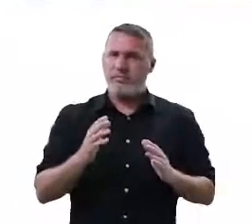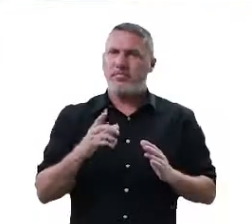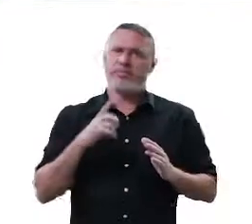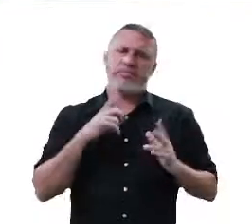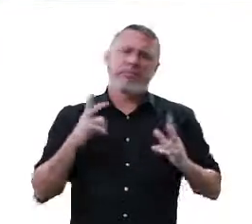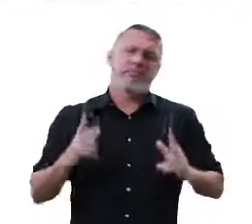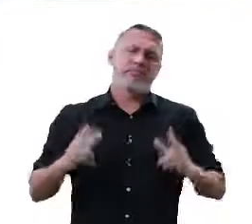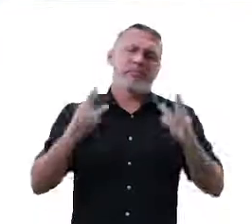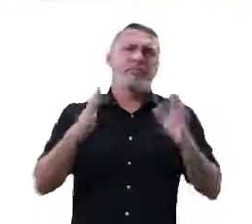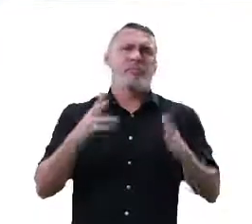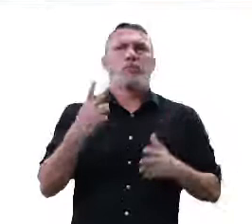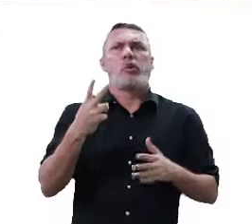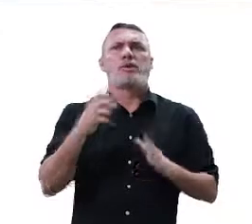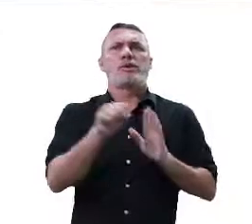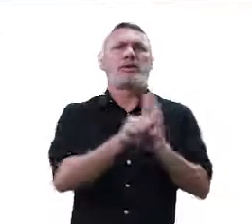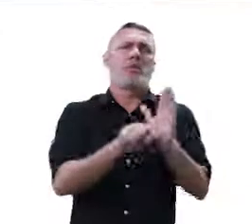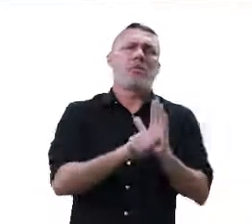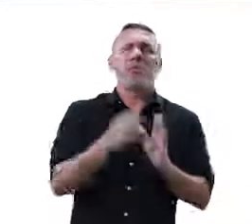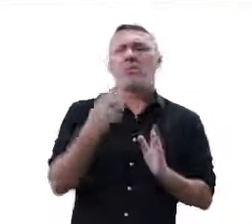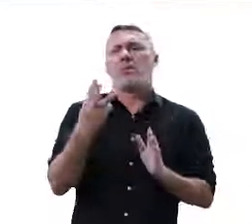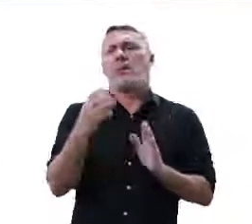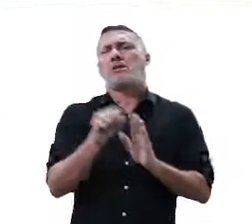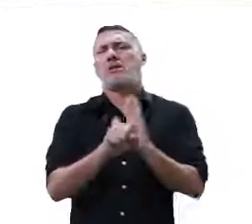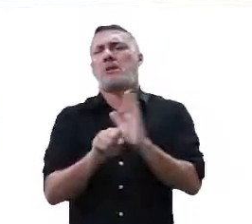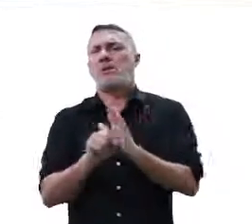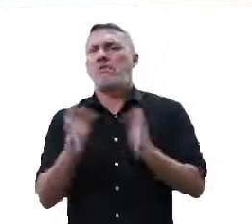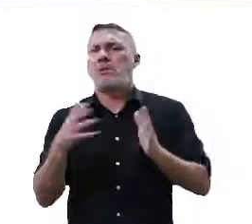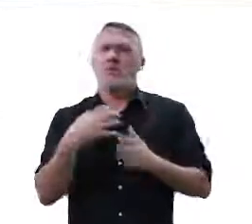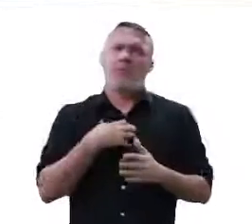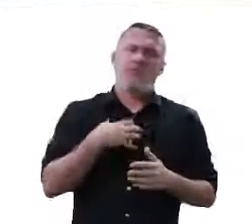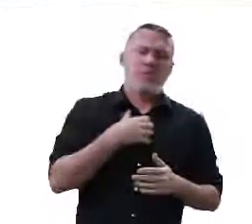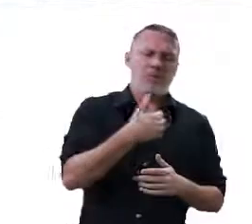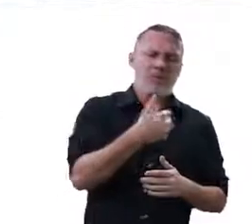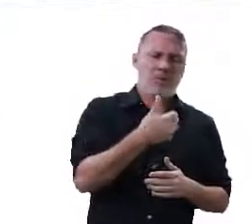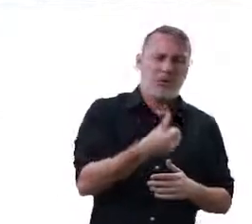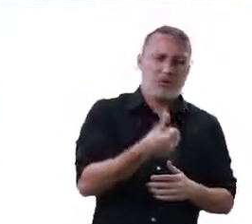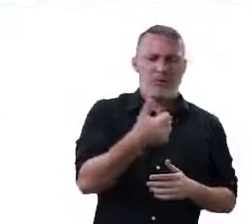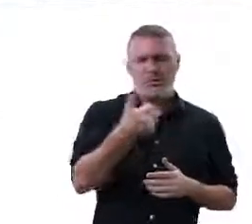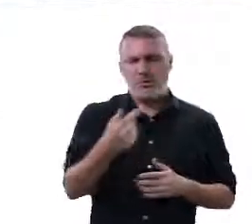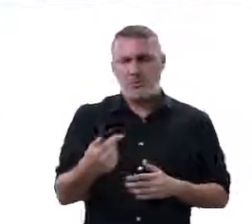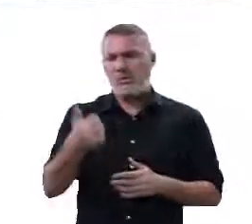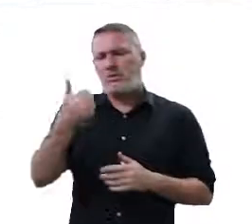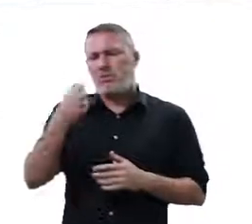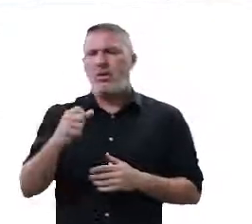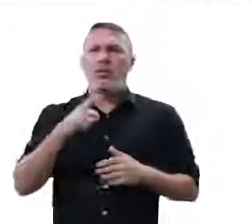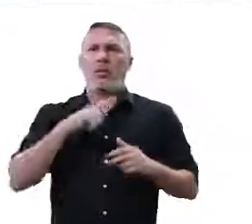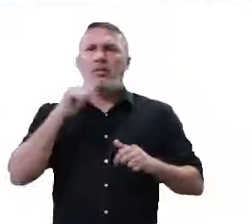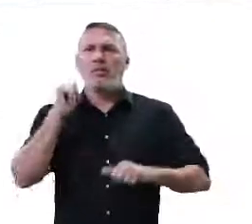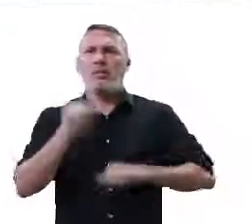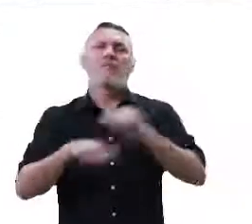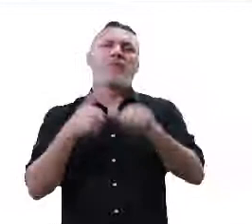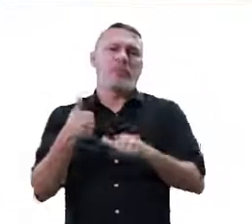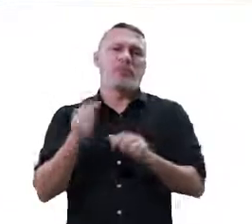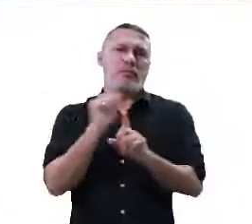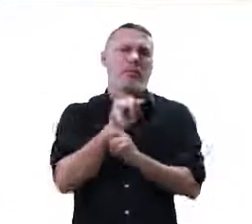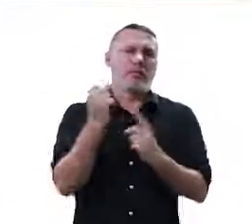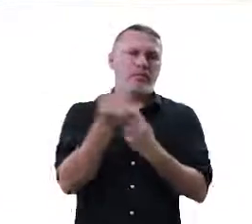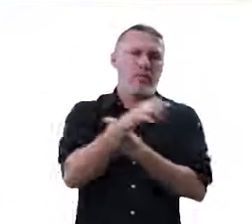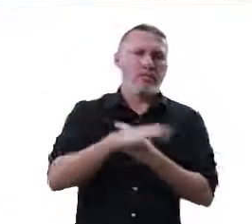um arco temporal de aproximadamente 2 séculos, 3 séculos, né, 16, 17 e 18, em que você tem